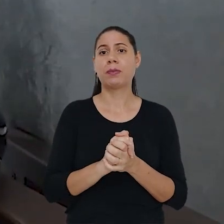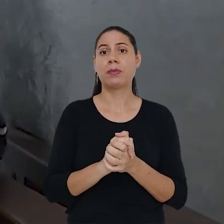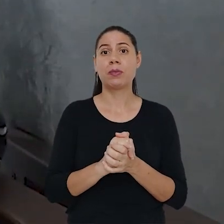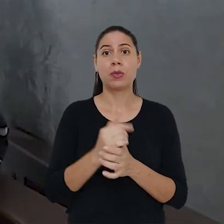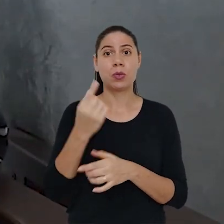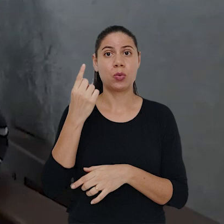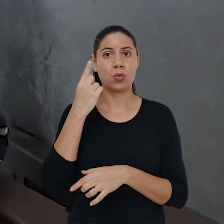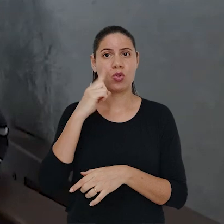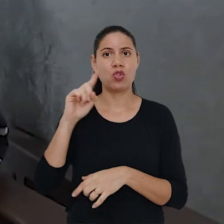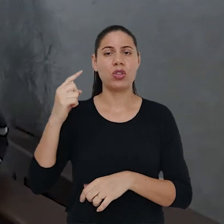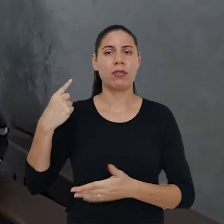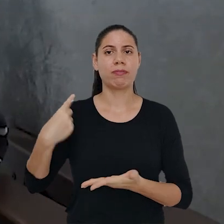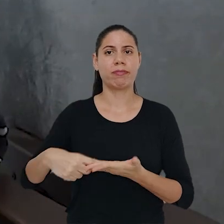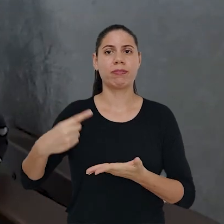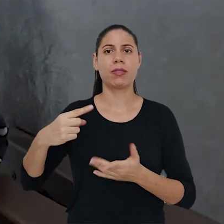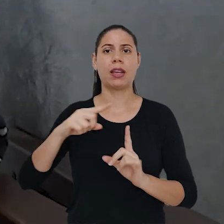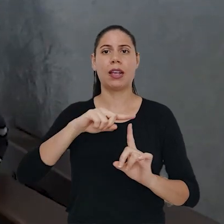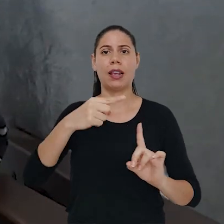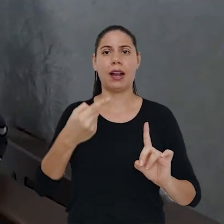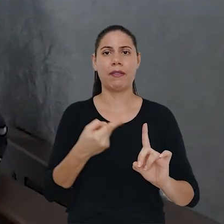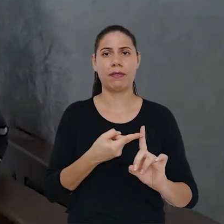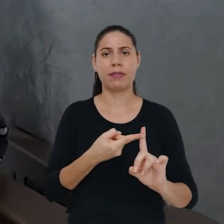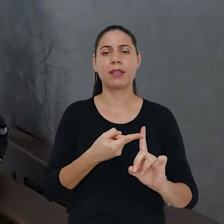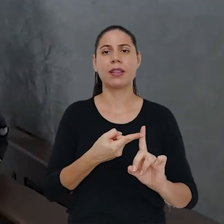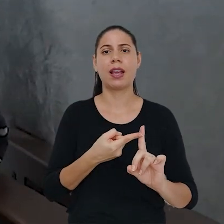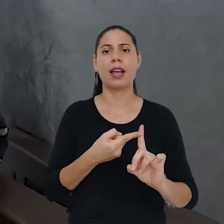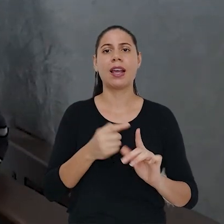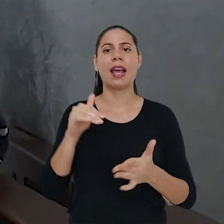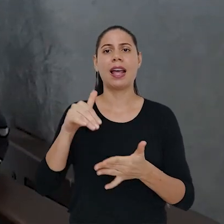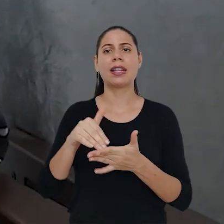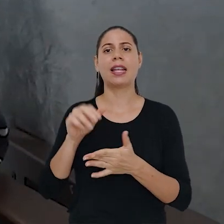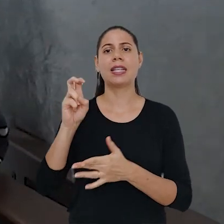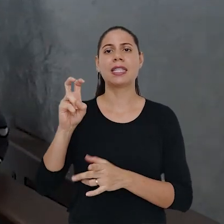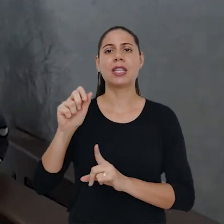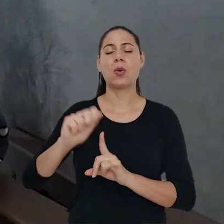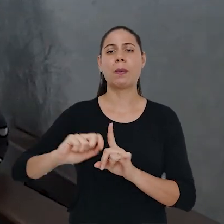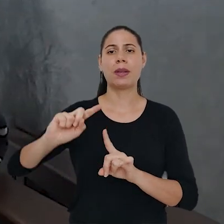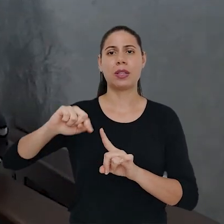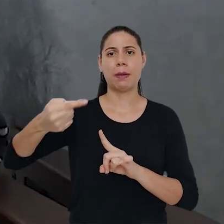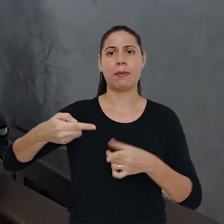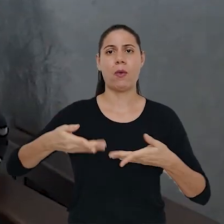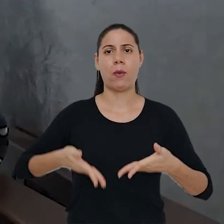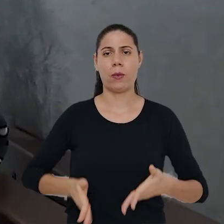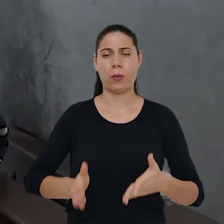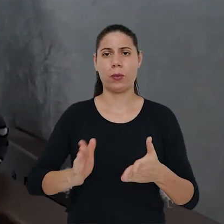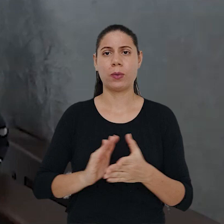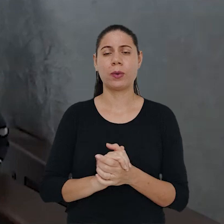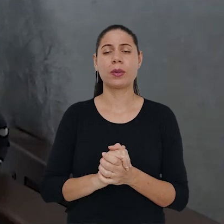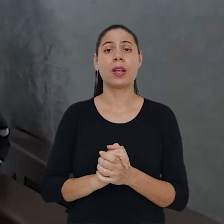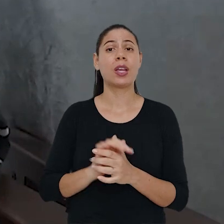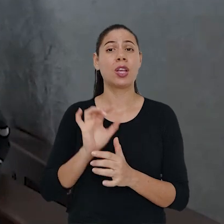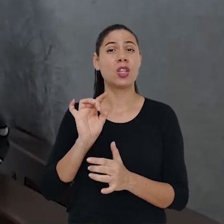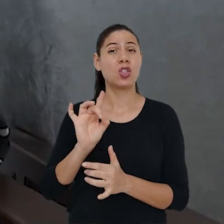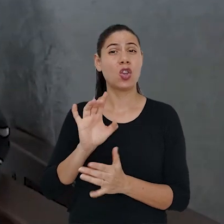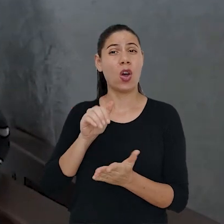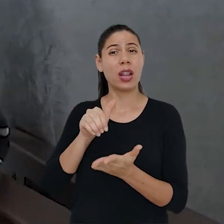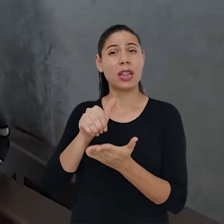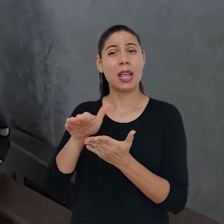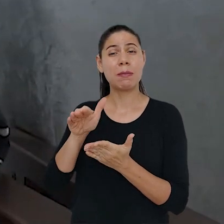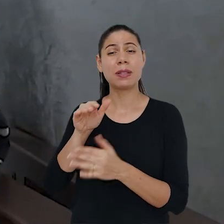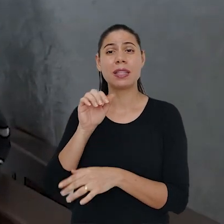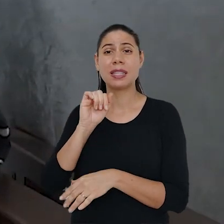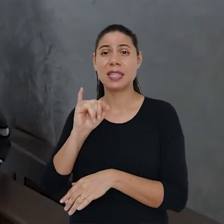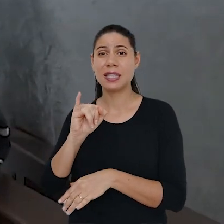da confirmação da gravidez até 5 meses após o parto, e só podendo ser demitida se cometer